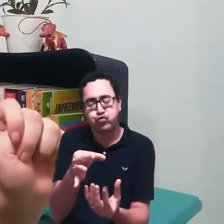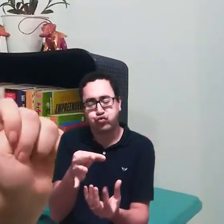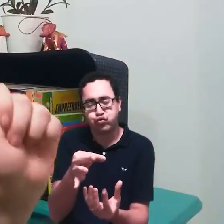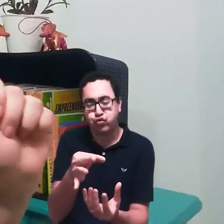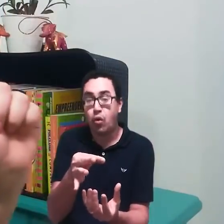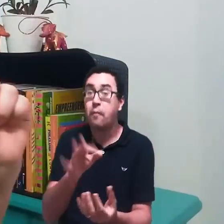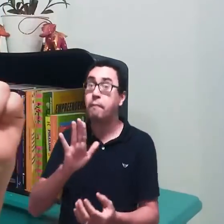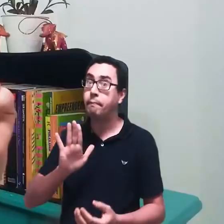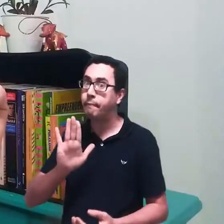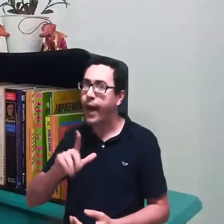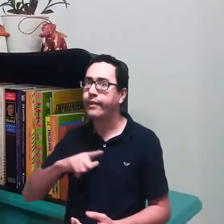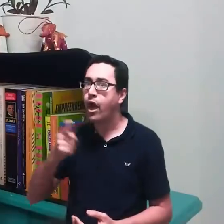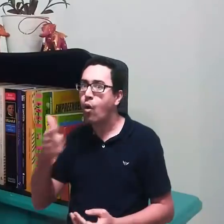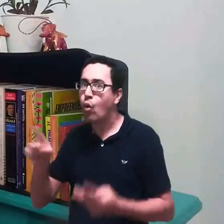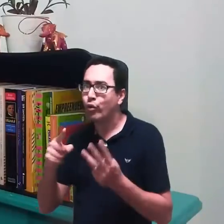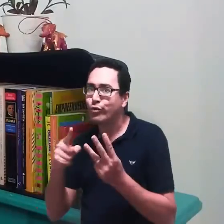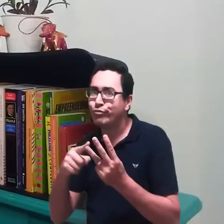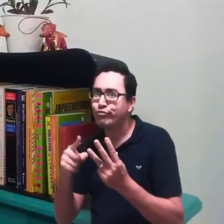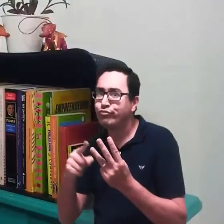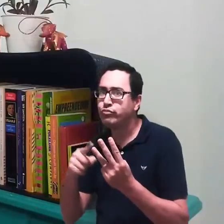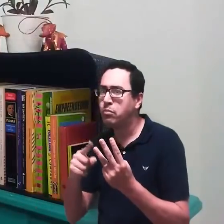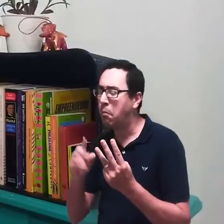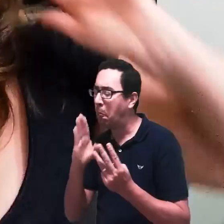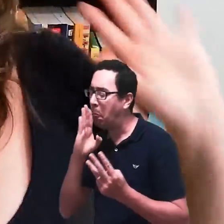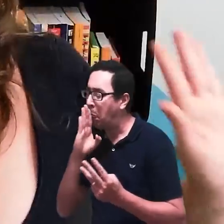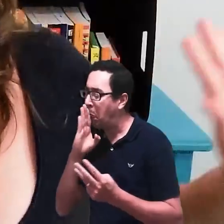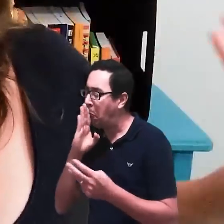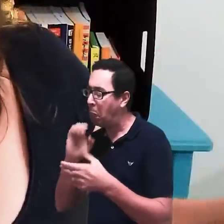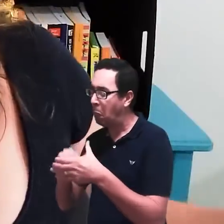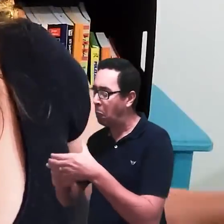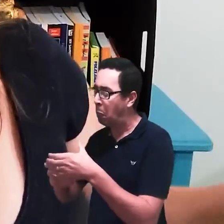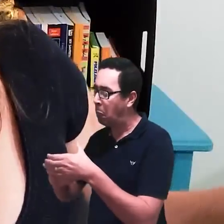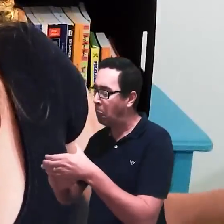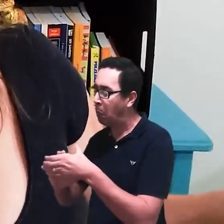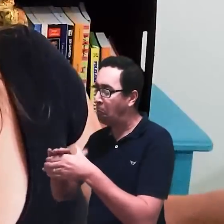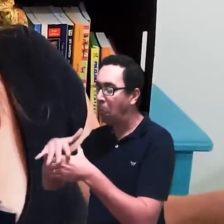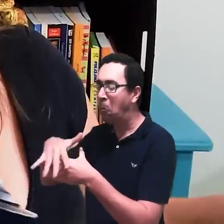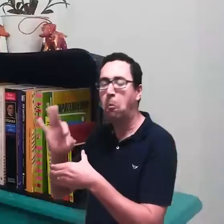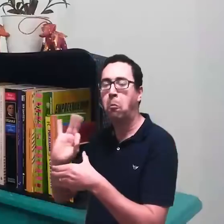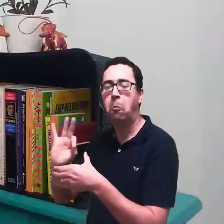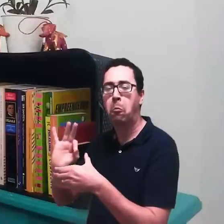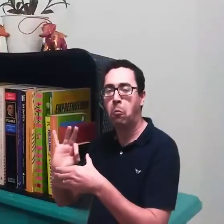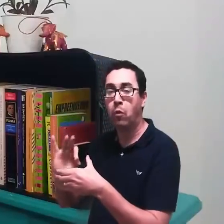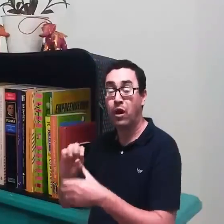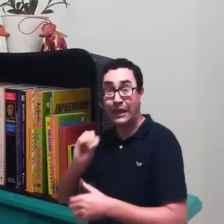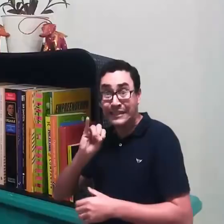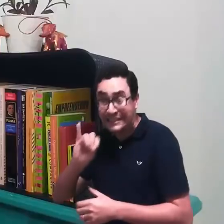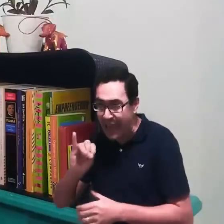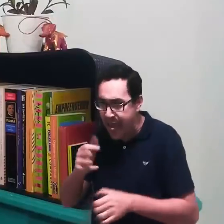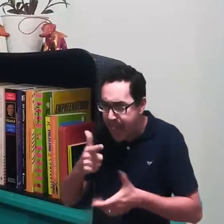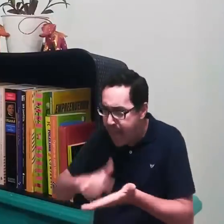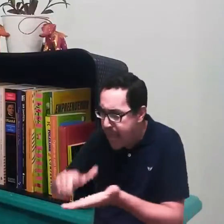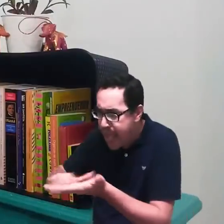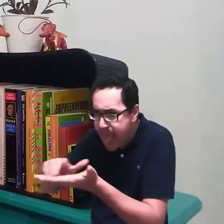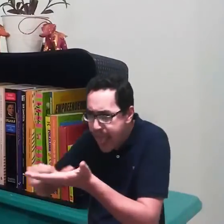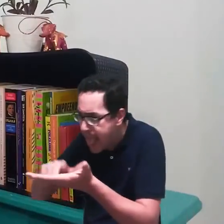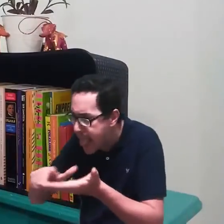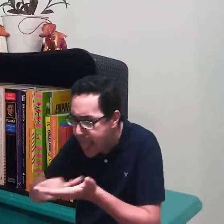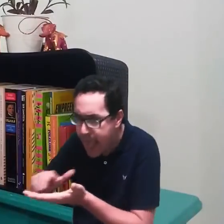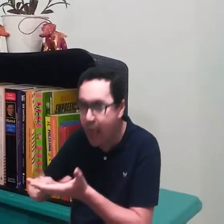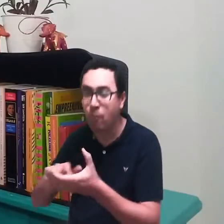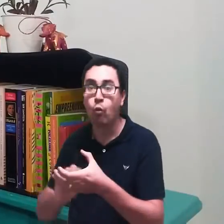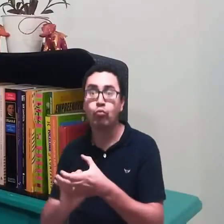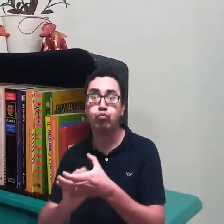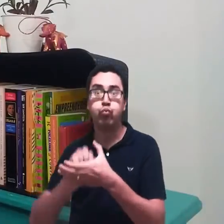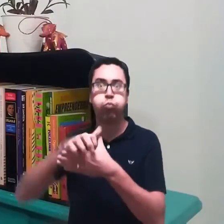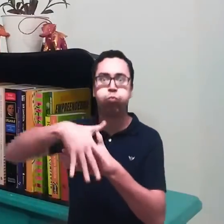também o vulcão extinto. Se são bem limpos, queimam calmamente, sem provocar erupções. As